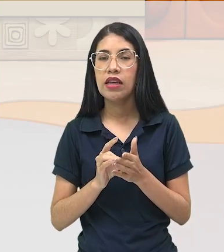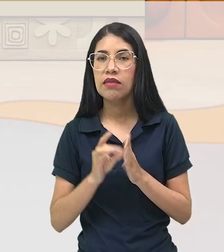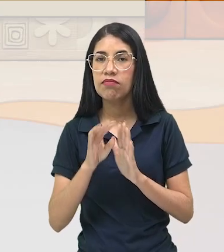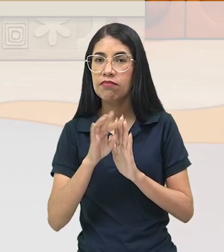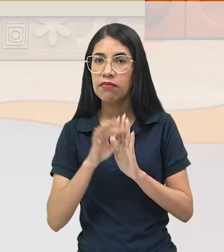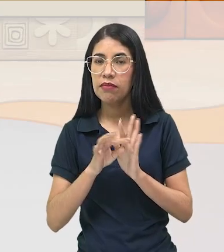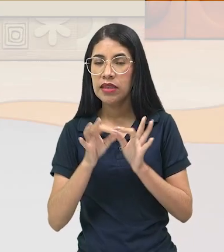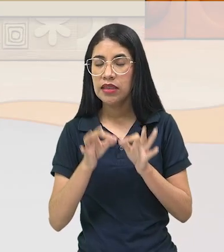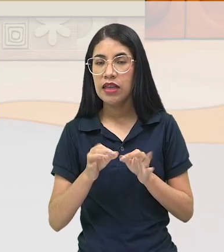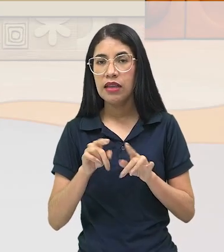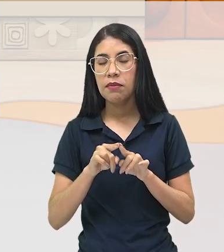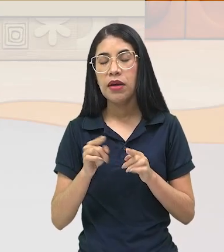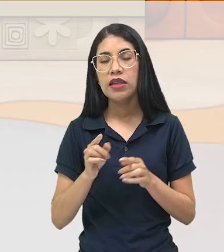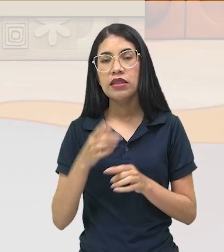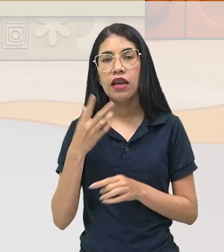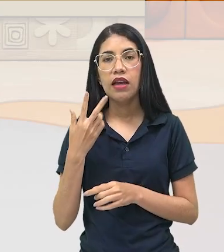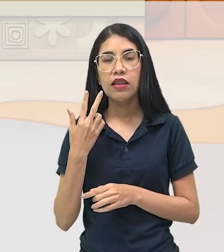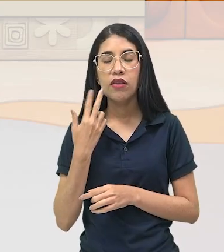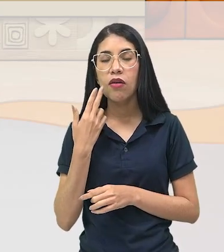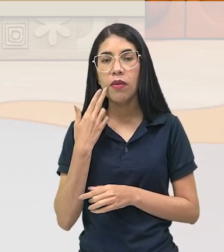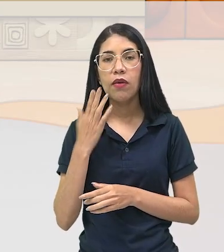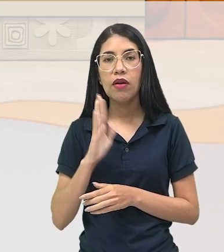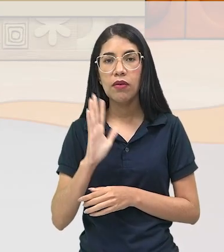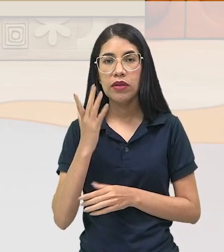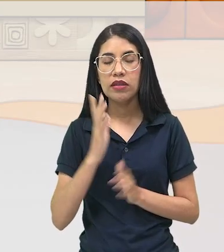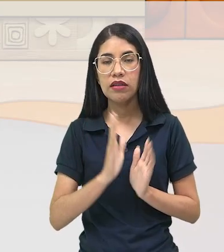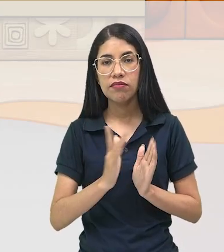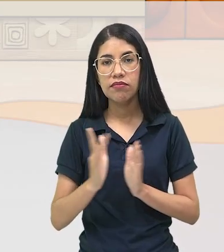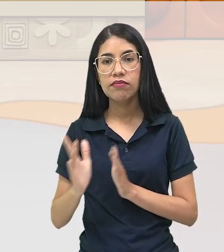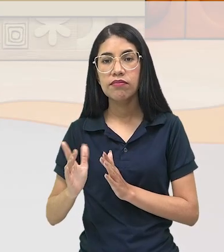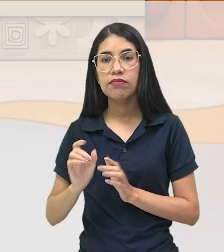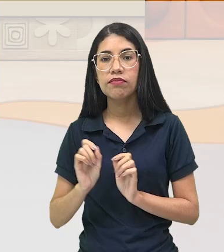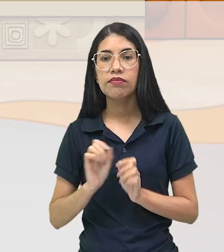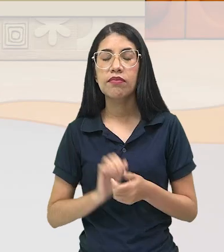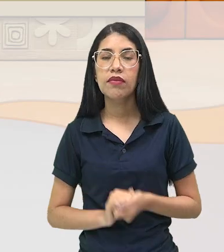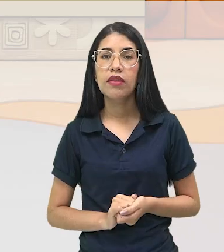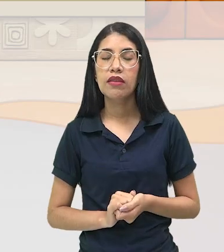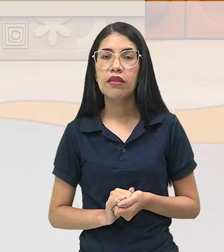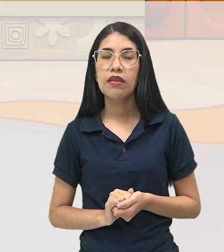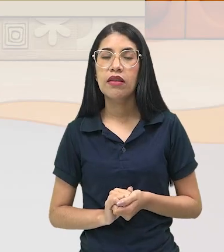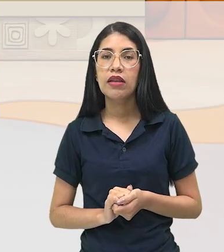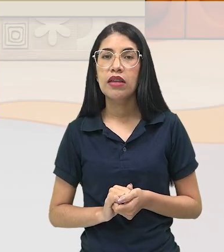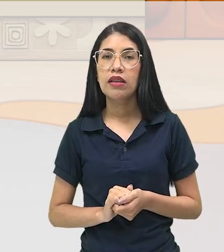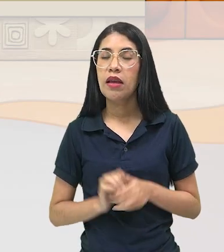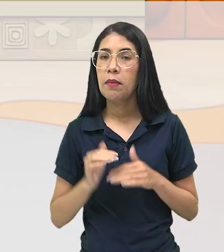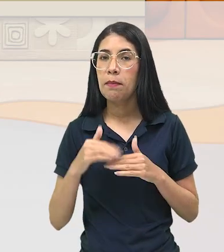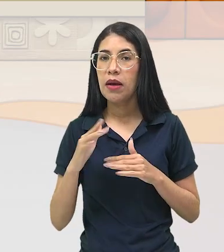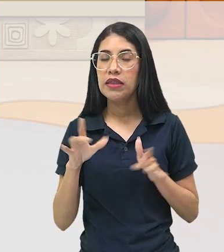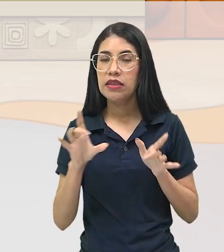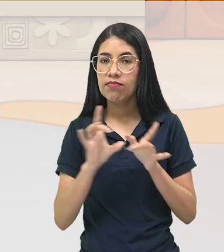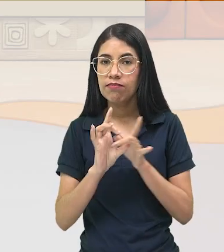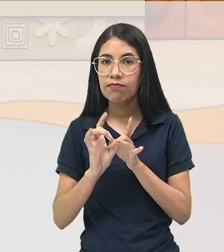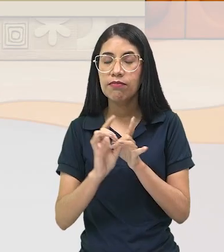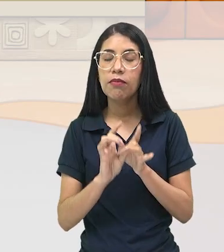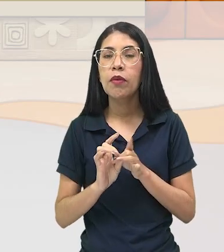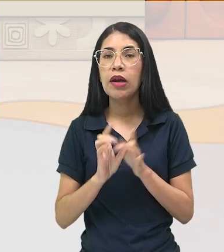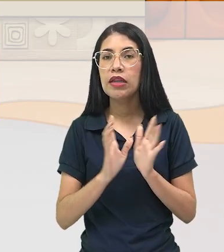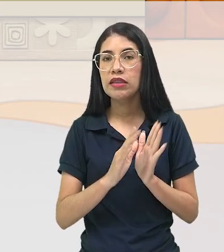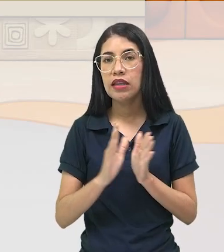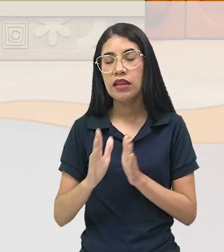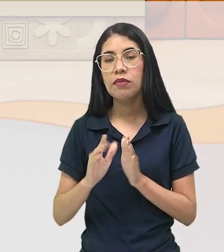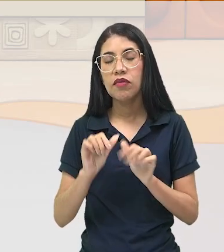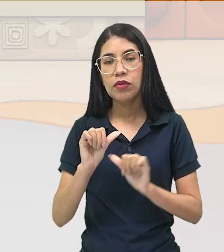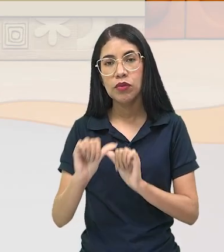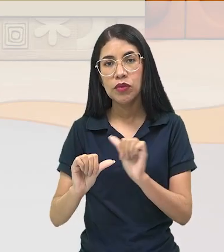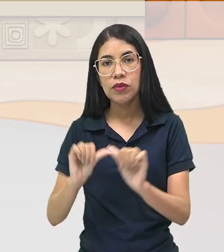Mas normalmente eles seguem aqui essas etapas de integração. Quanto mais eles vão se integrando, essas etapas elas vão